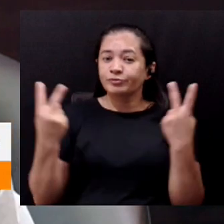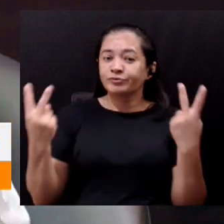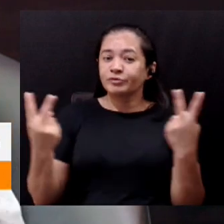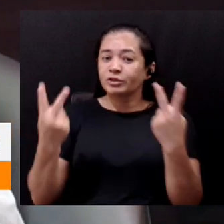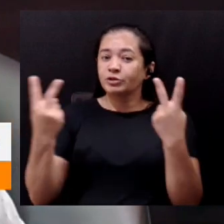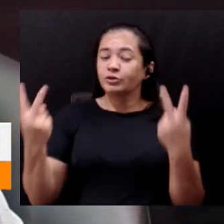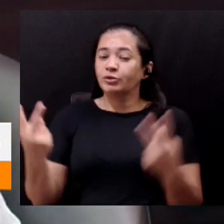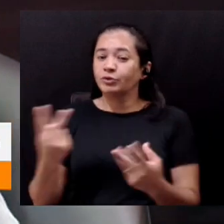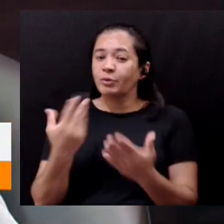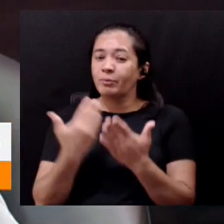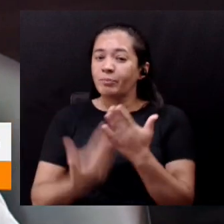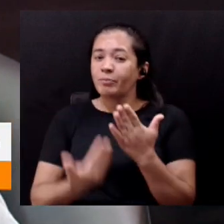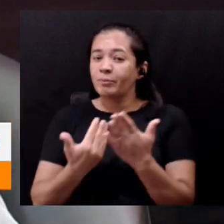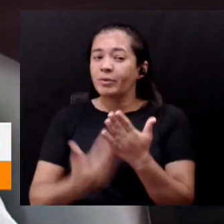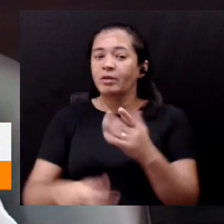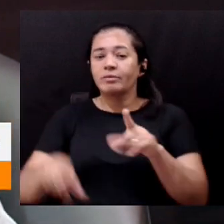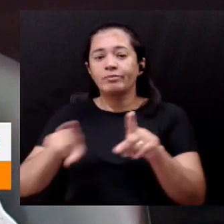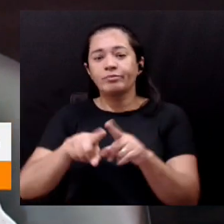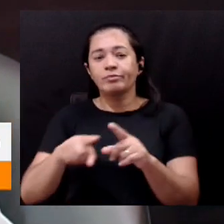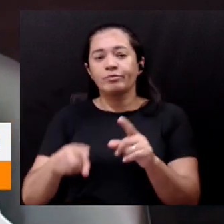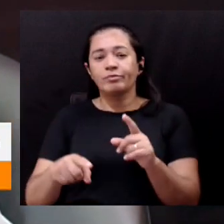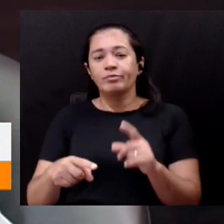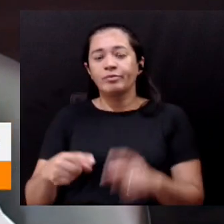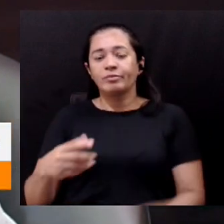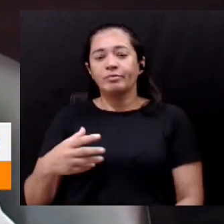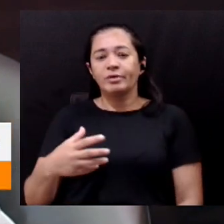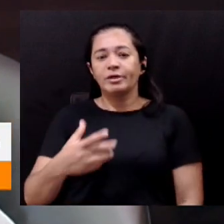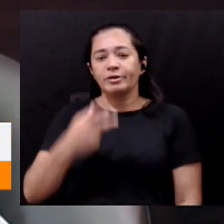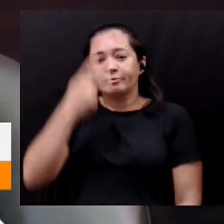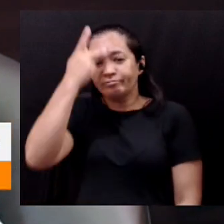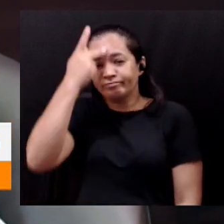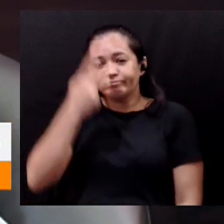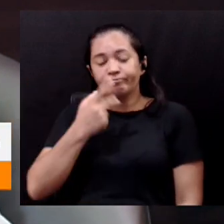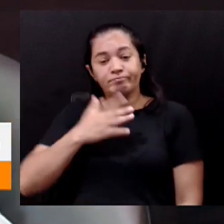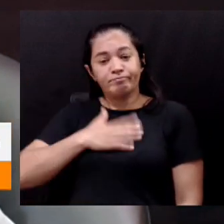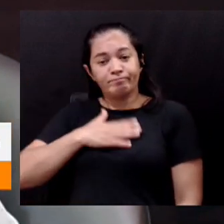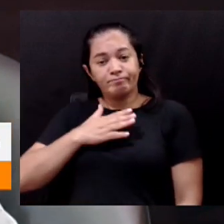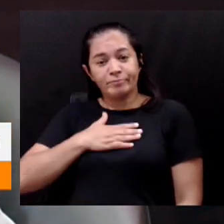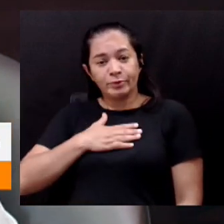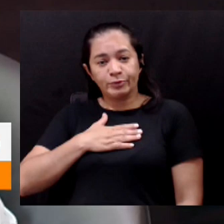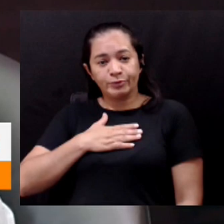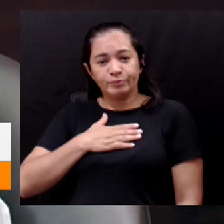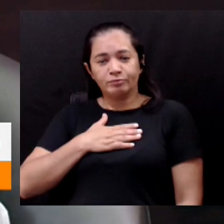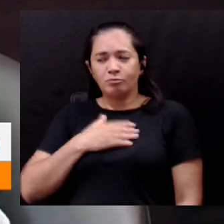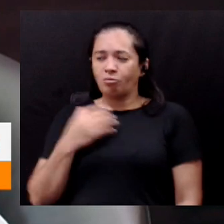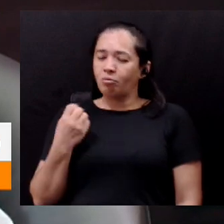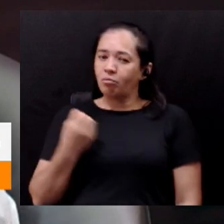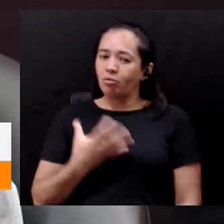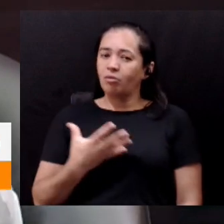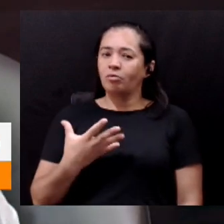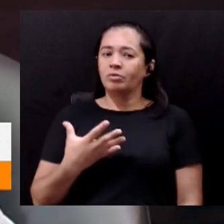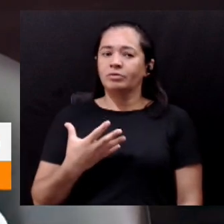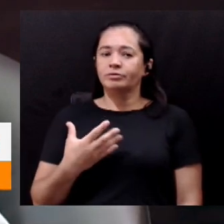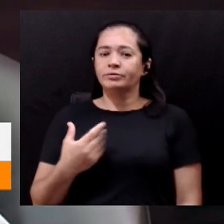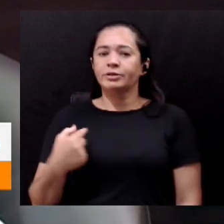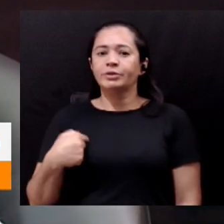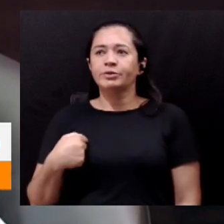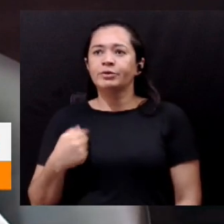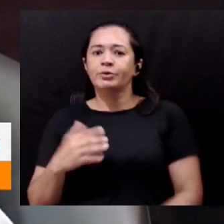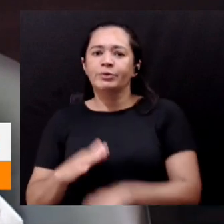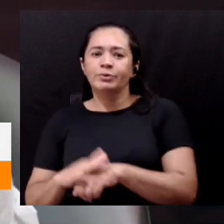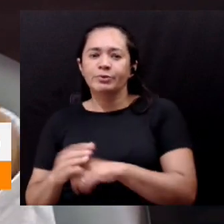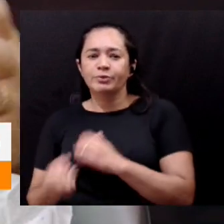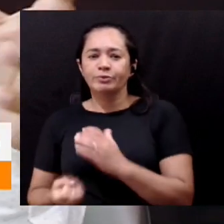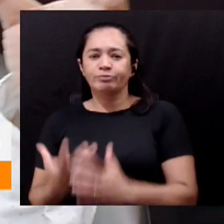aquela imagem que eu tenho de mim mesmo, né, aquele o eu ideal, né, aquilo que eu crio, a imagem que eu tenho